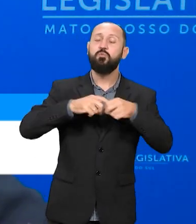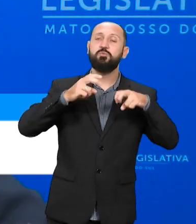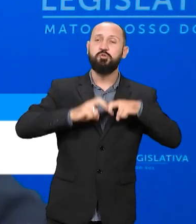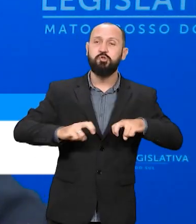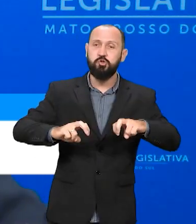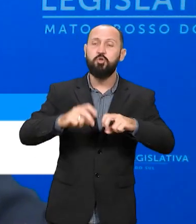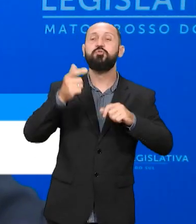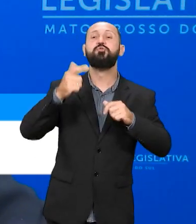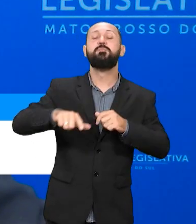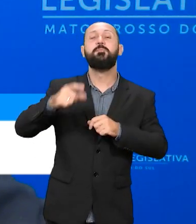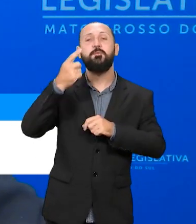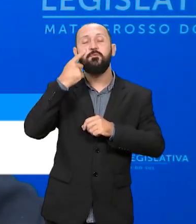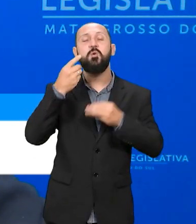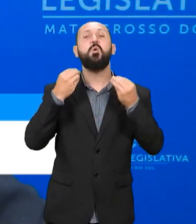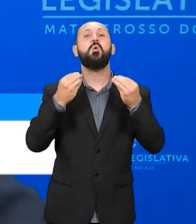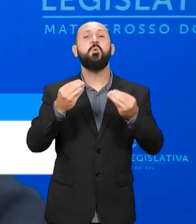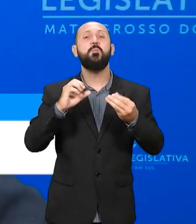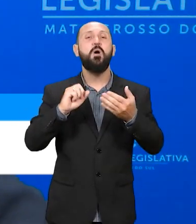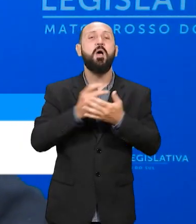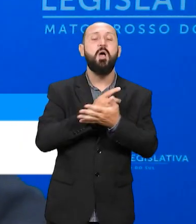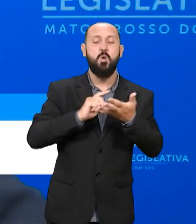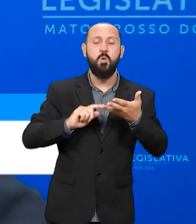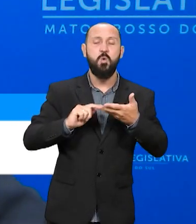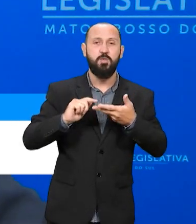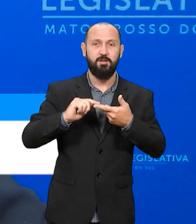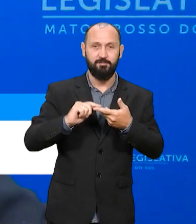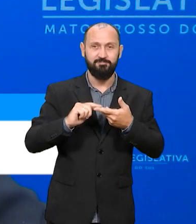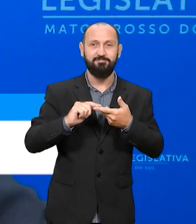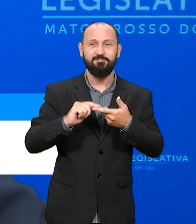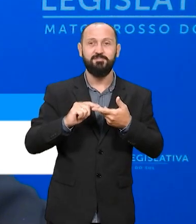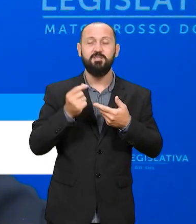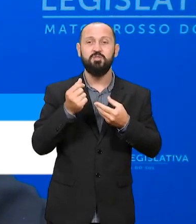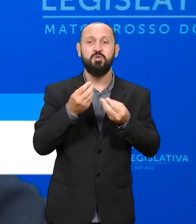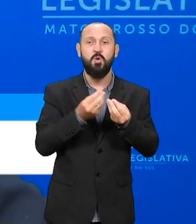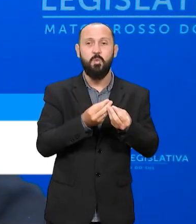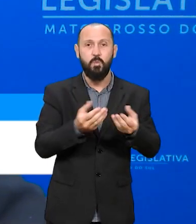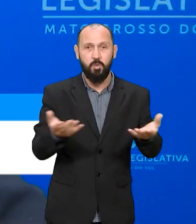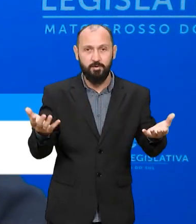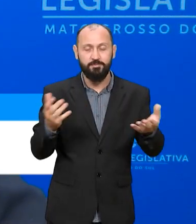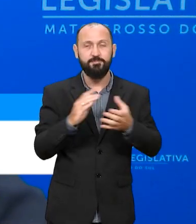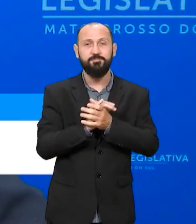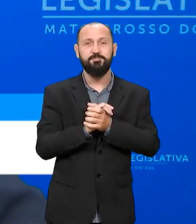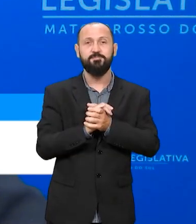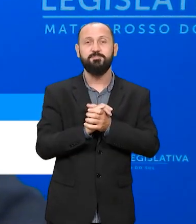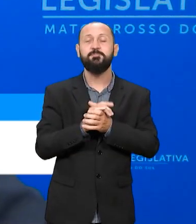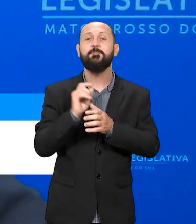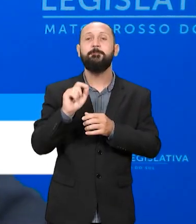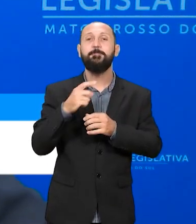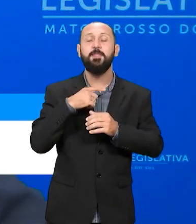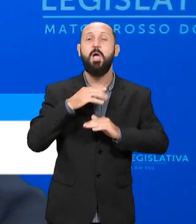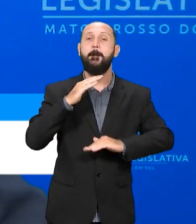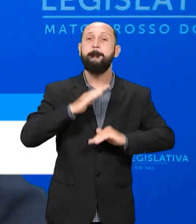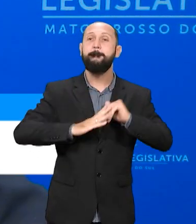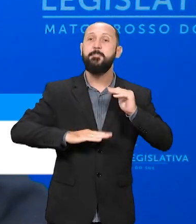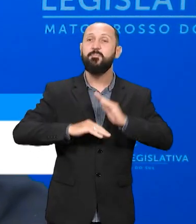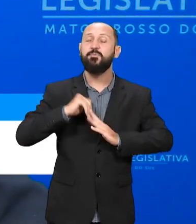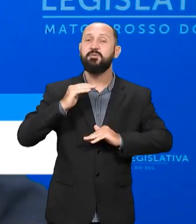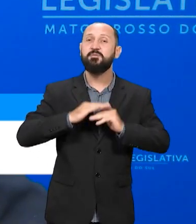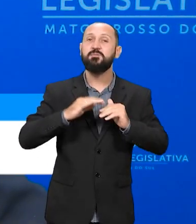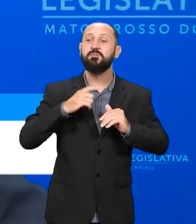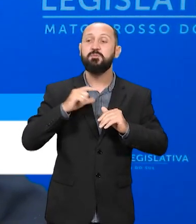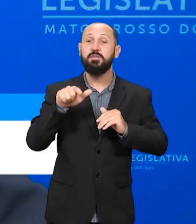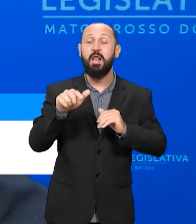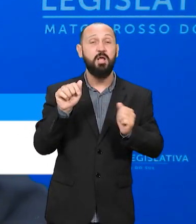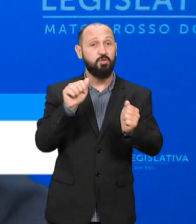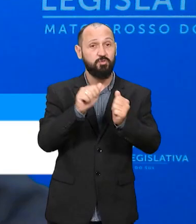voltamos a sentar para ver como vai ser feita essa para que o